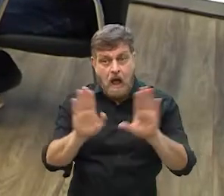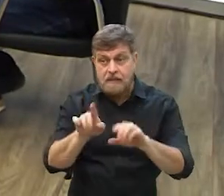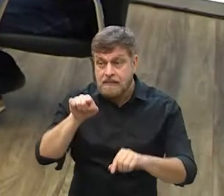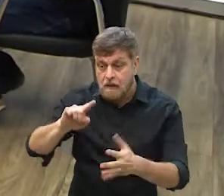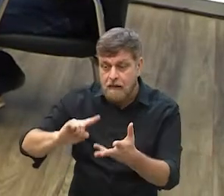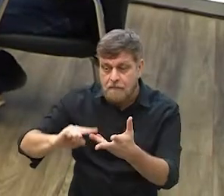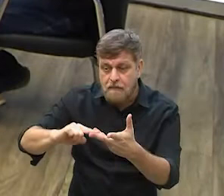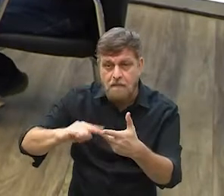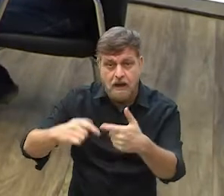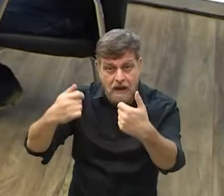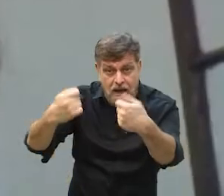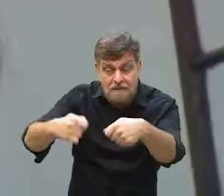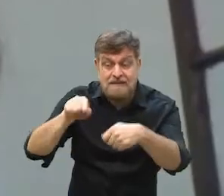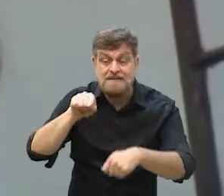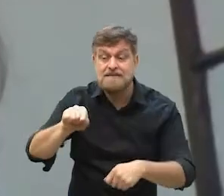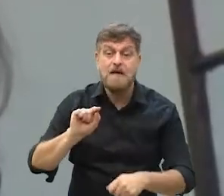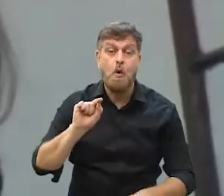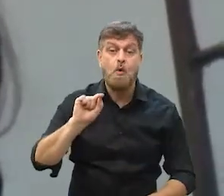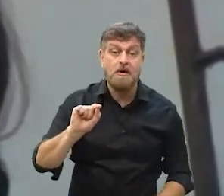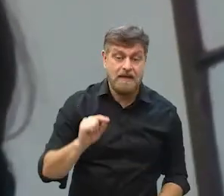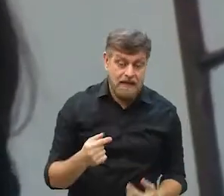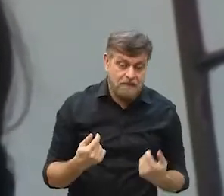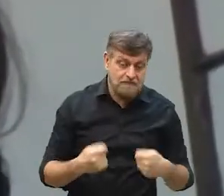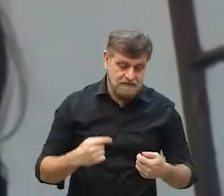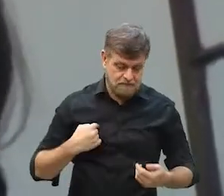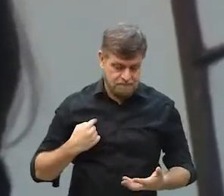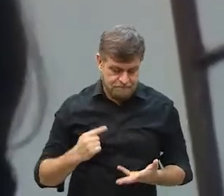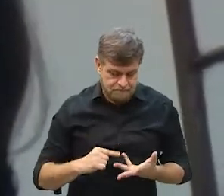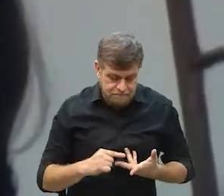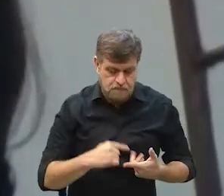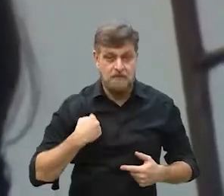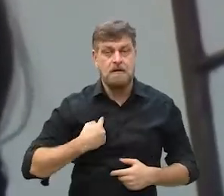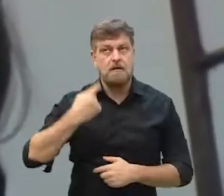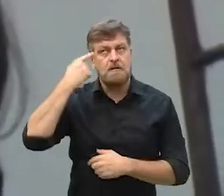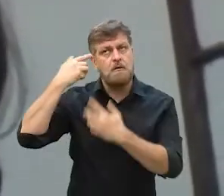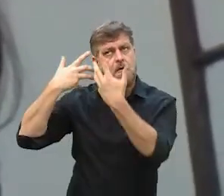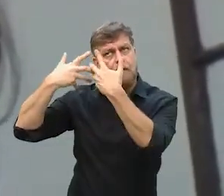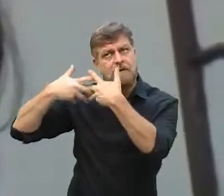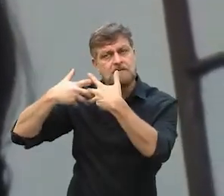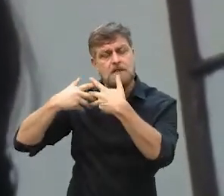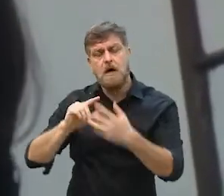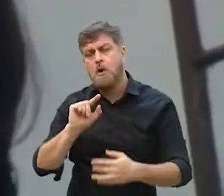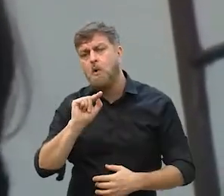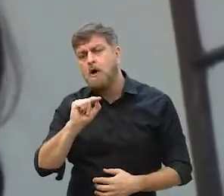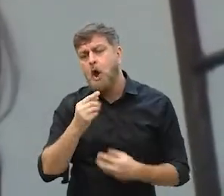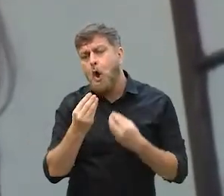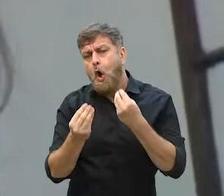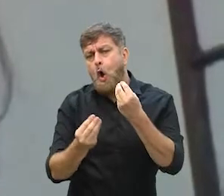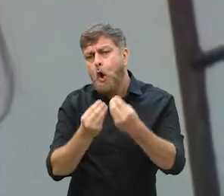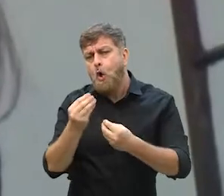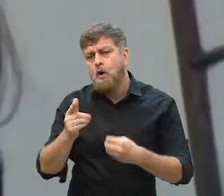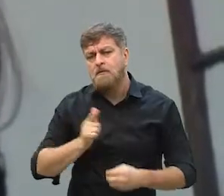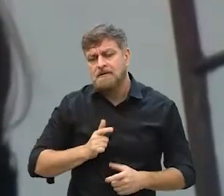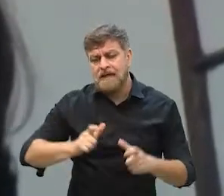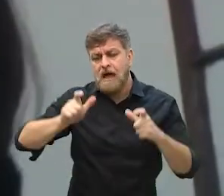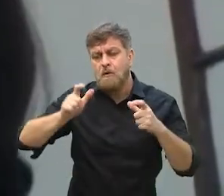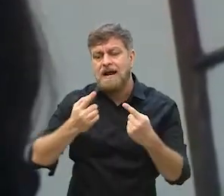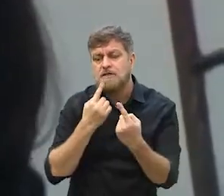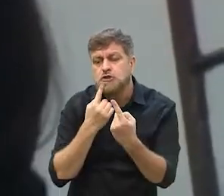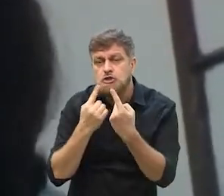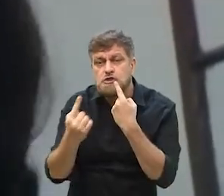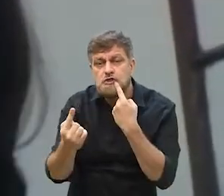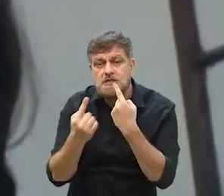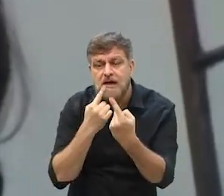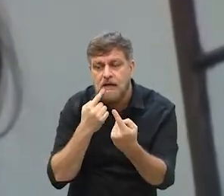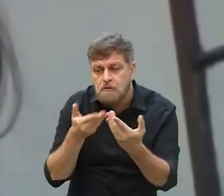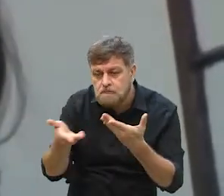de fato cheguem. E aí eu tenho pensado bastante como mobilizar espaços de diálogos, né?